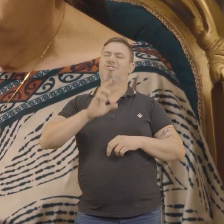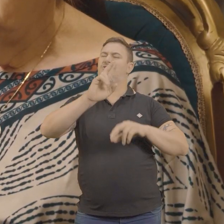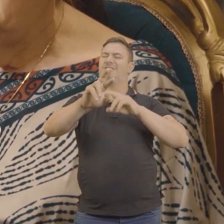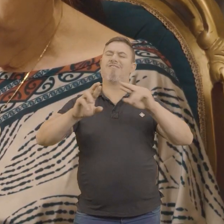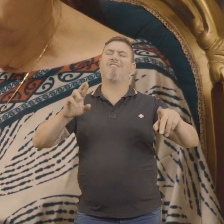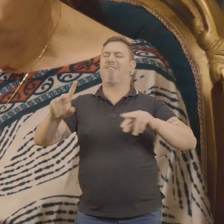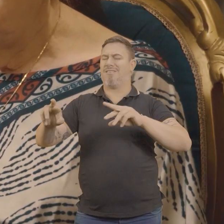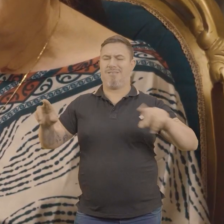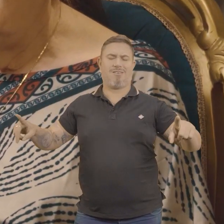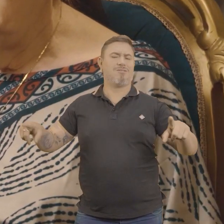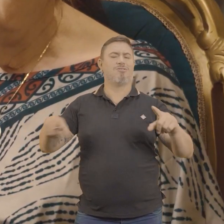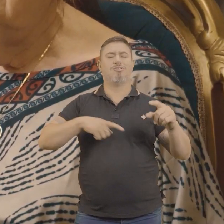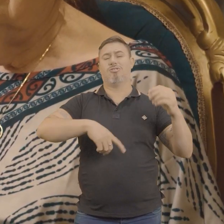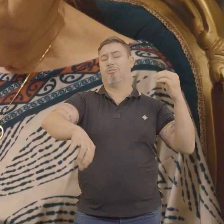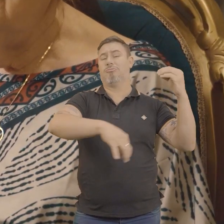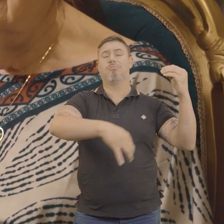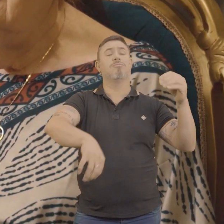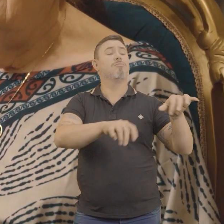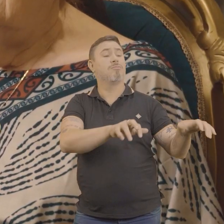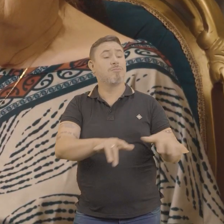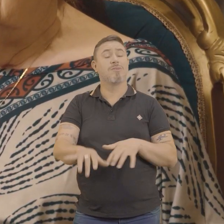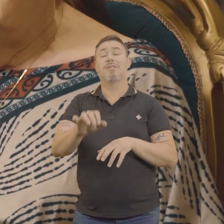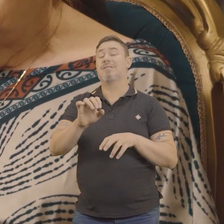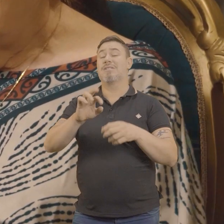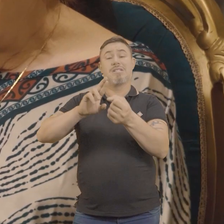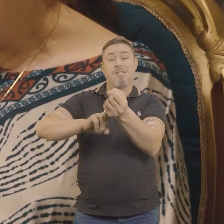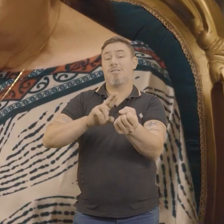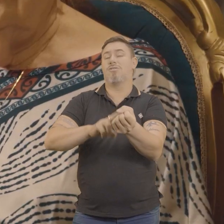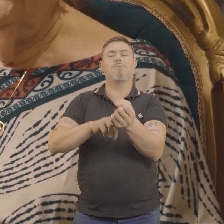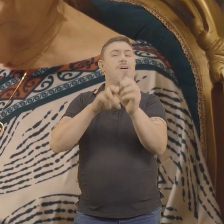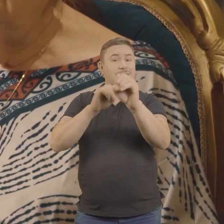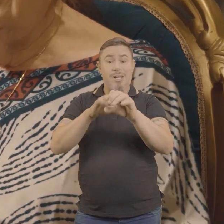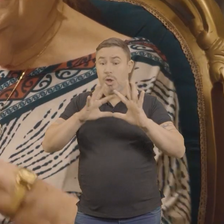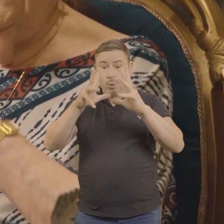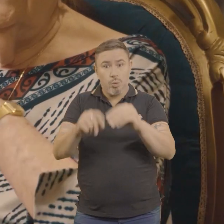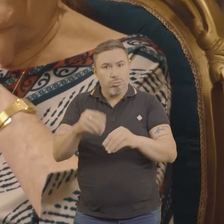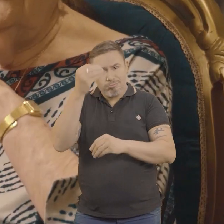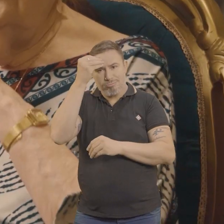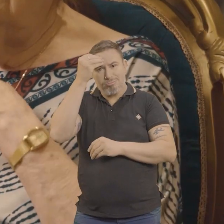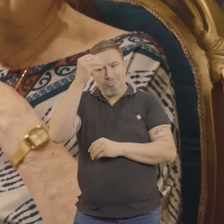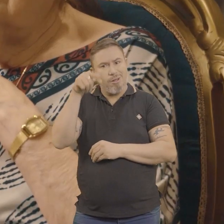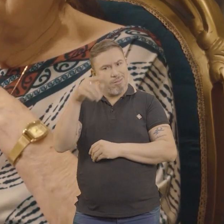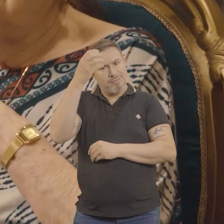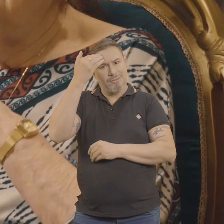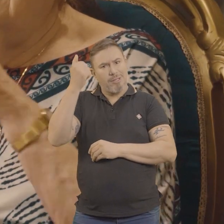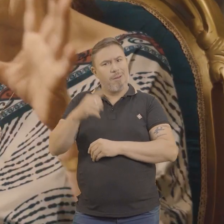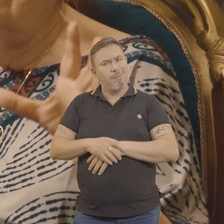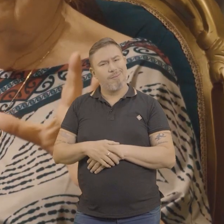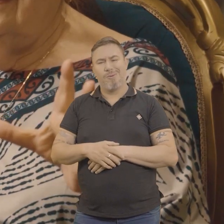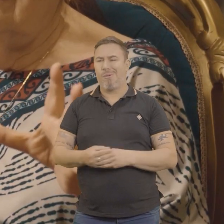instrumentos, ela ensinava teoria musical, ela ensinava harmonia, análise musical, então tudo ela era, eu achava